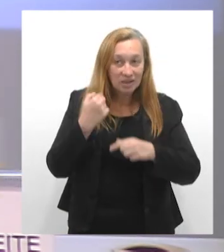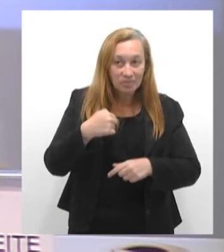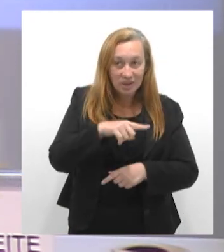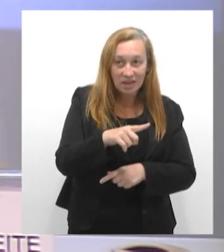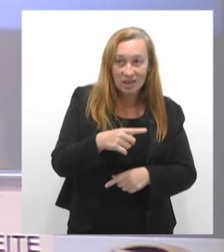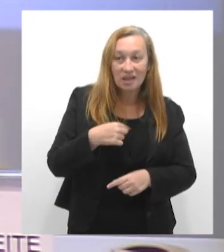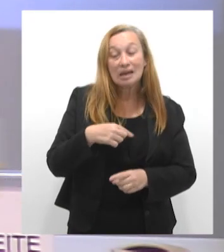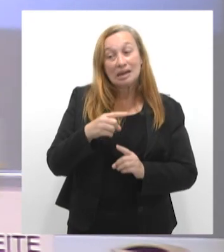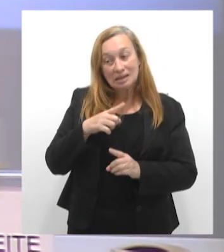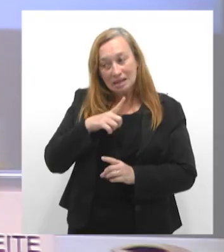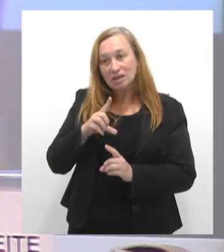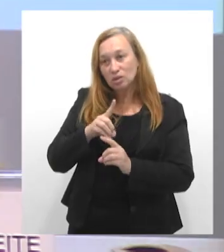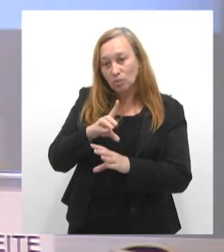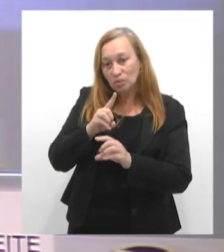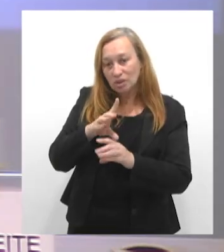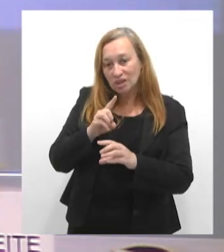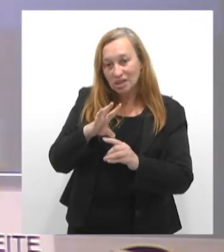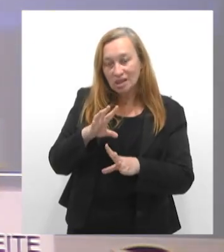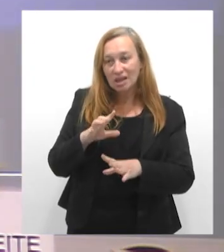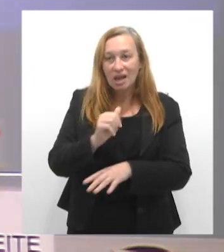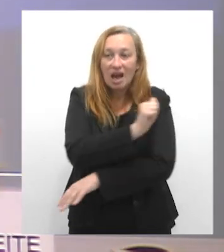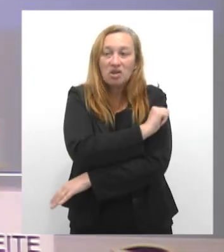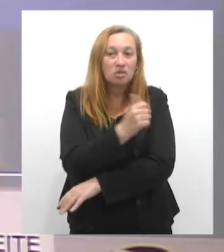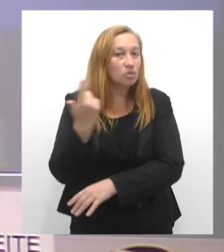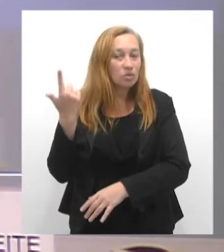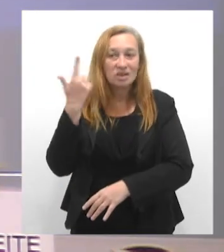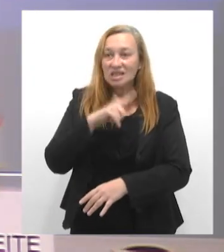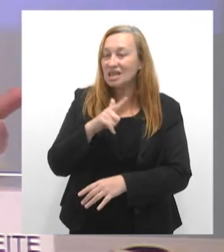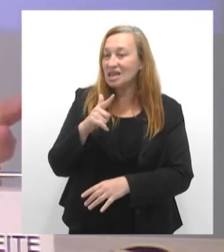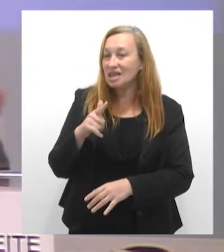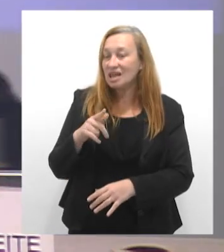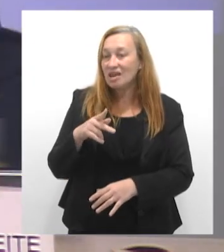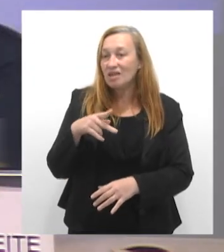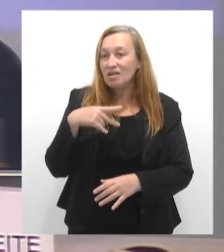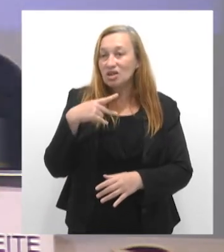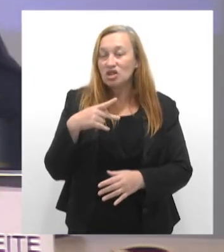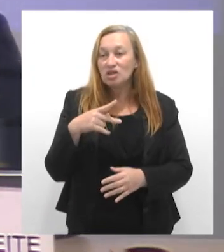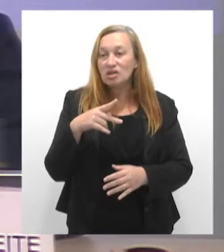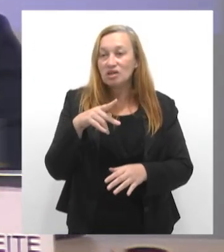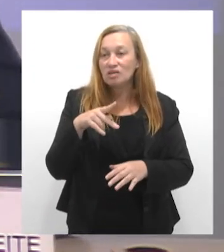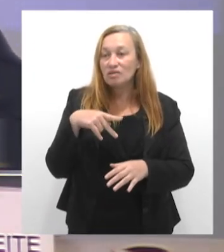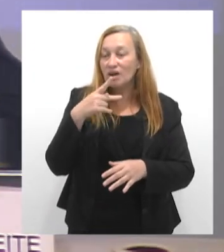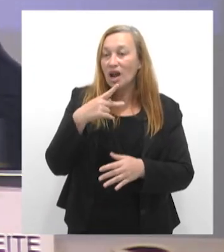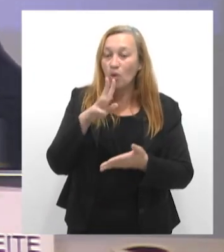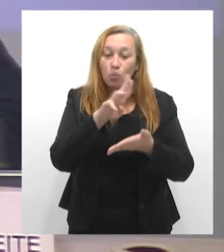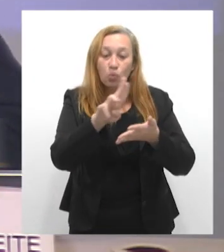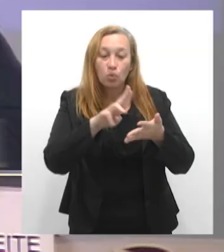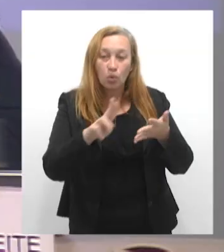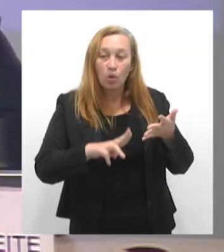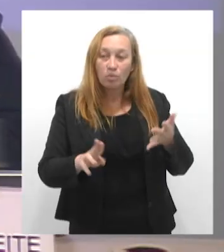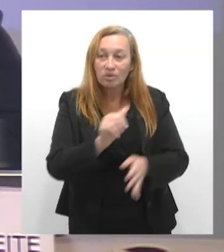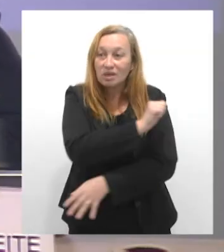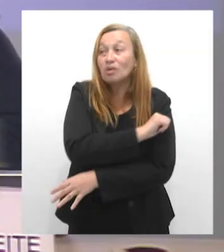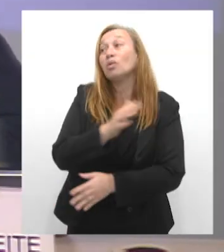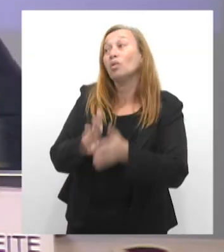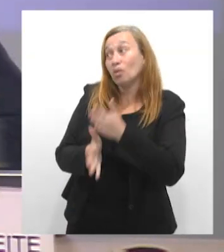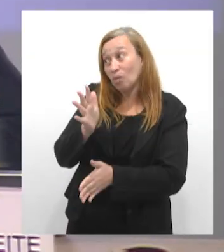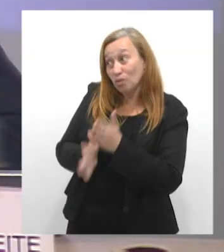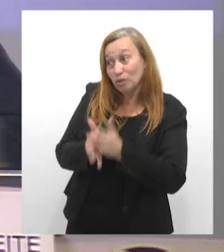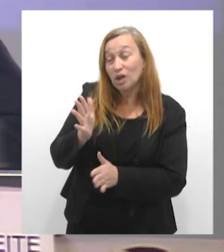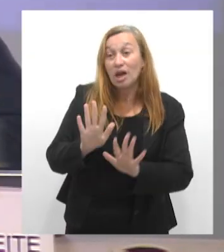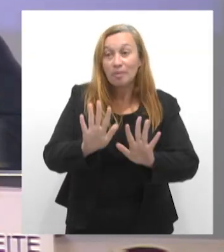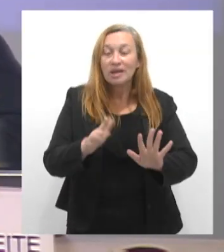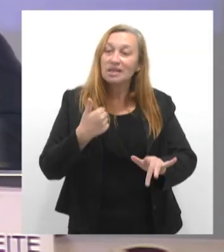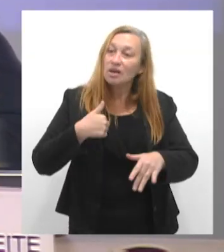doutrina alunos. Eu não conseguia fazer nem chamada para o 6º ano. É complicado isso. Mas, enfim, eu